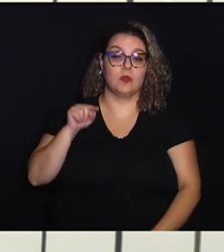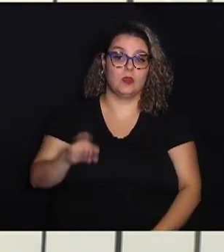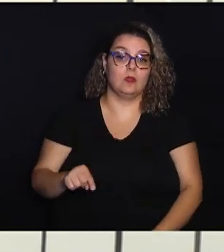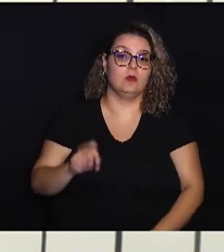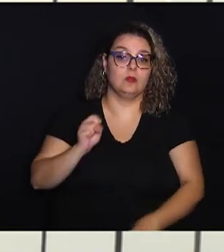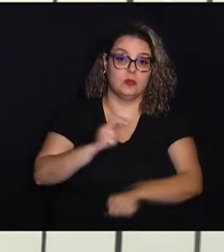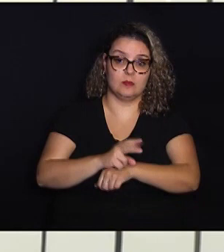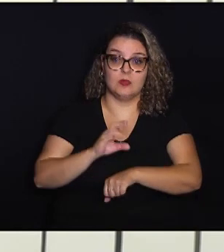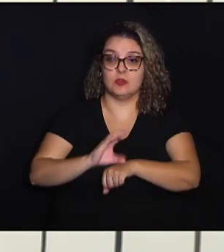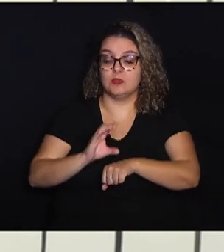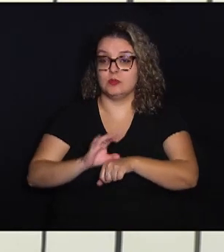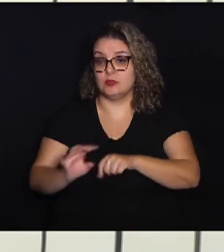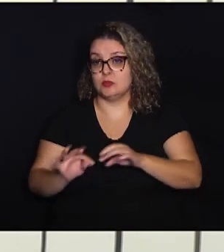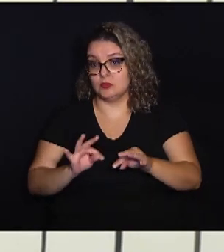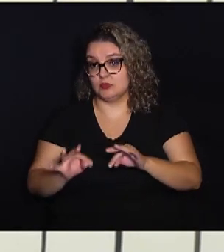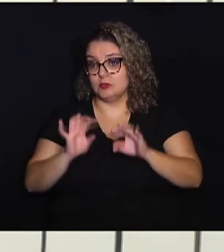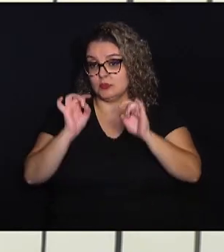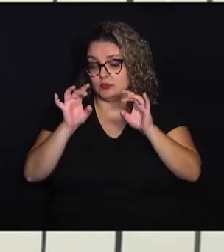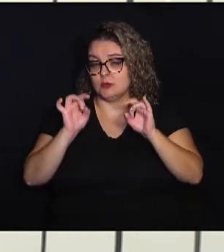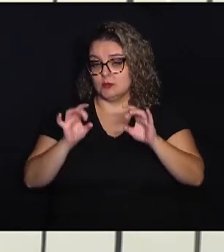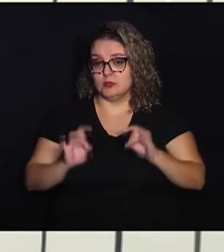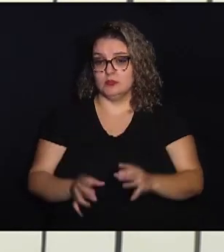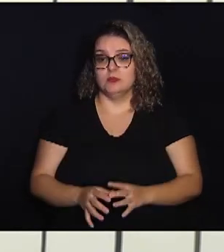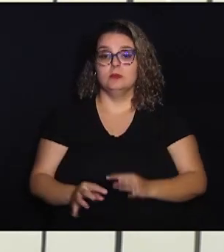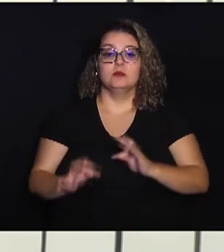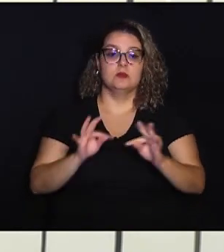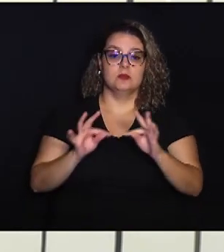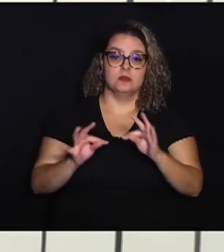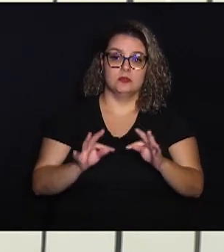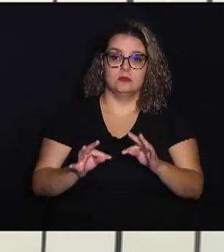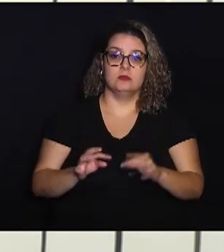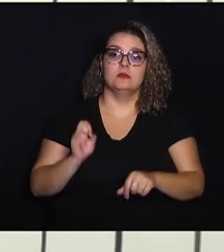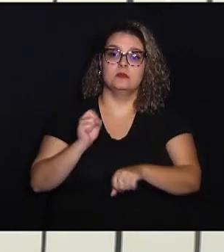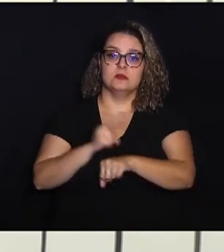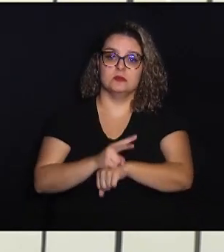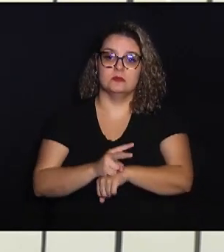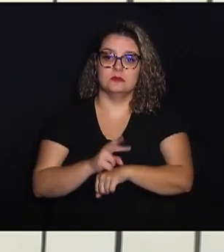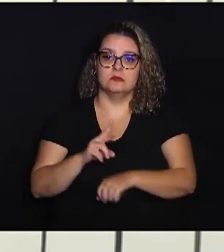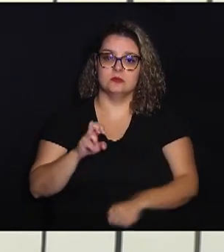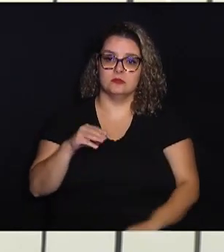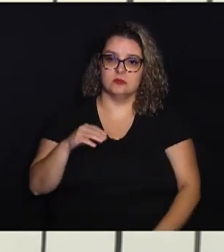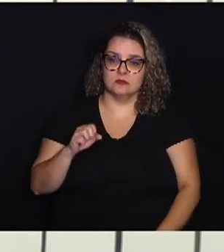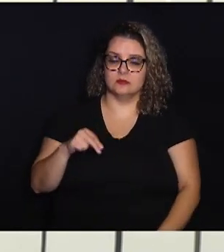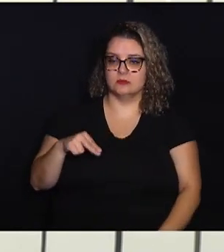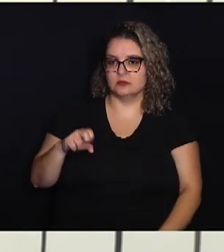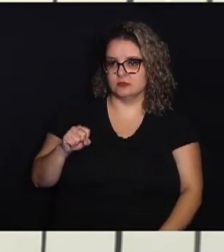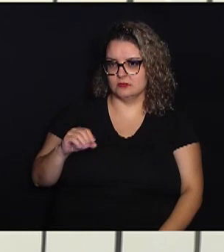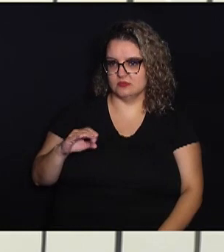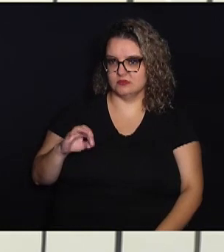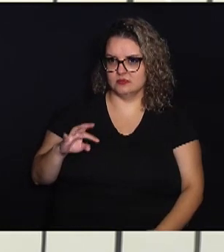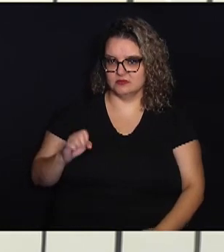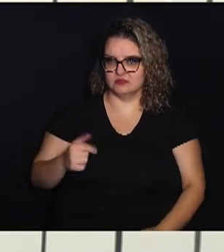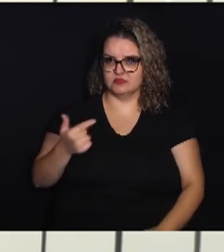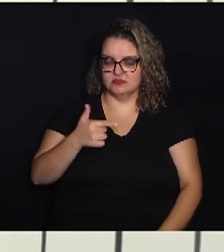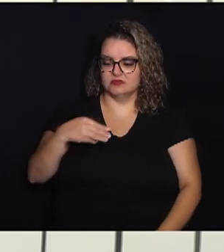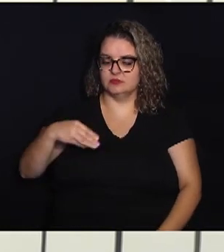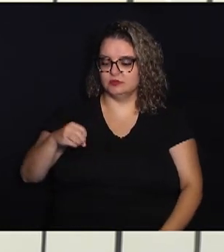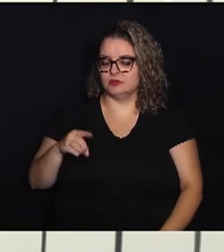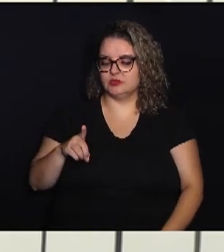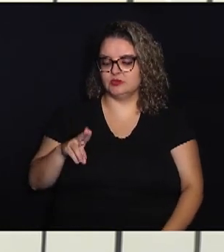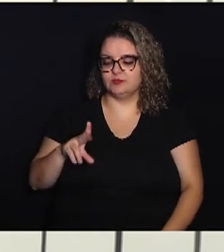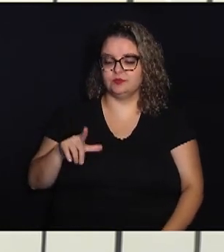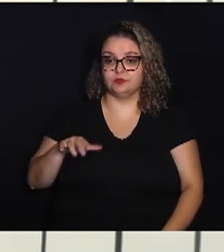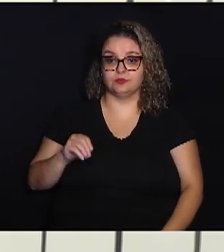cursos técnicos, especializações técnicas e vagas remanescentes de segundo módulo, distribuídas entre